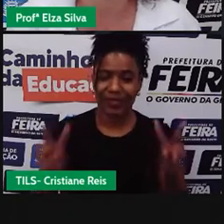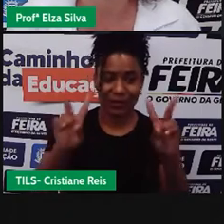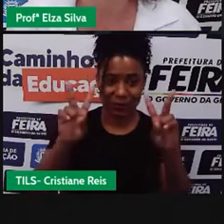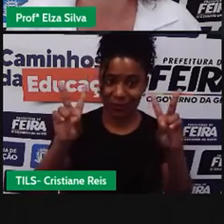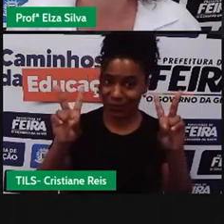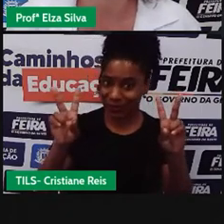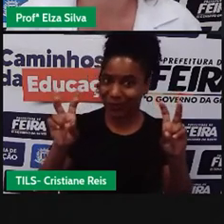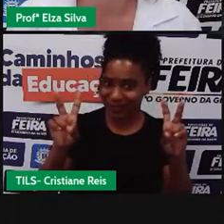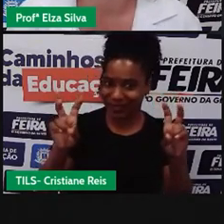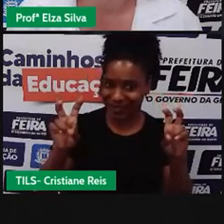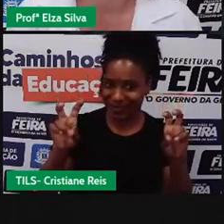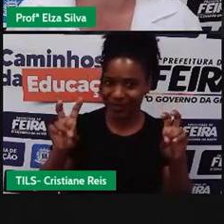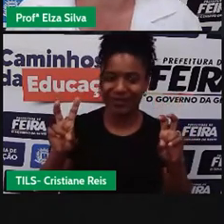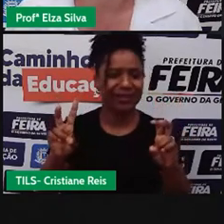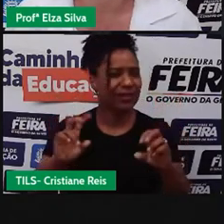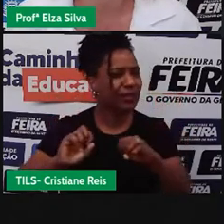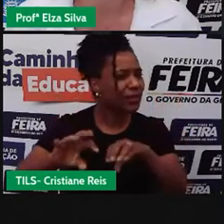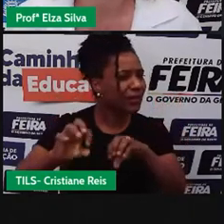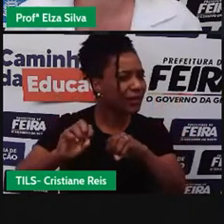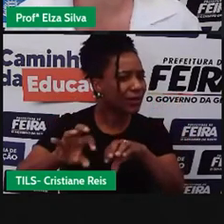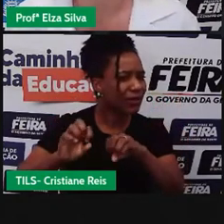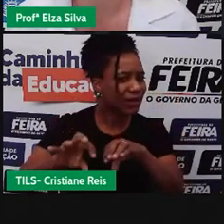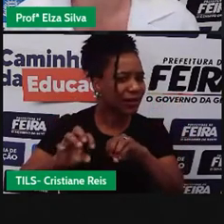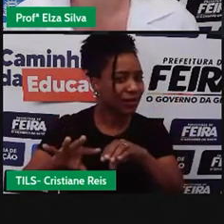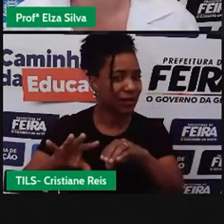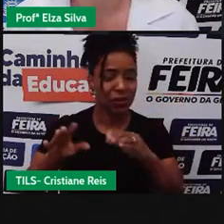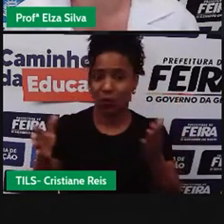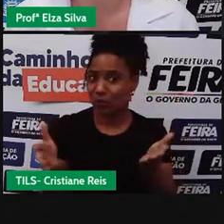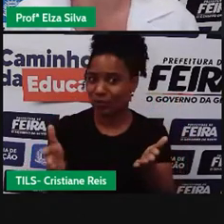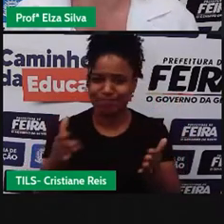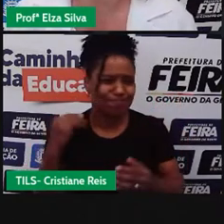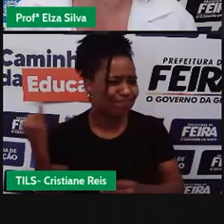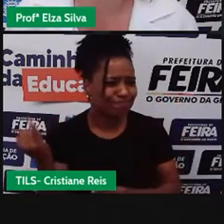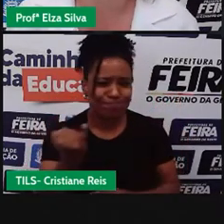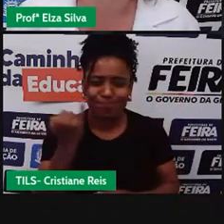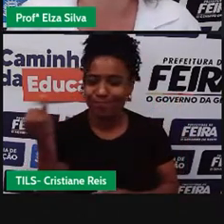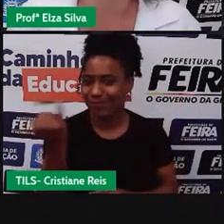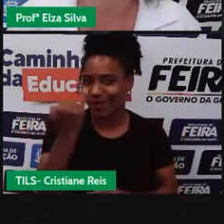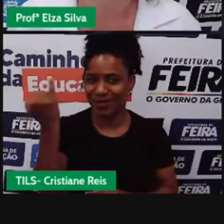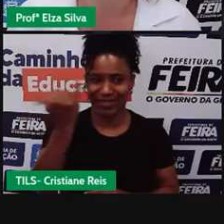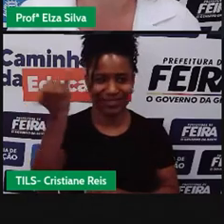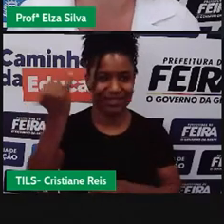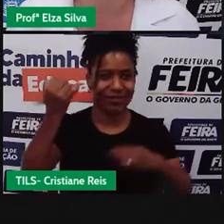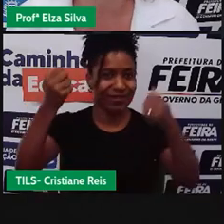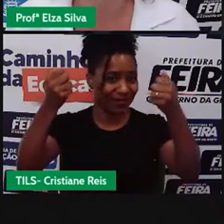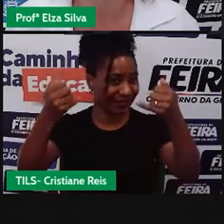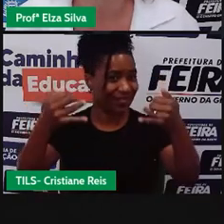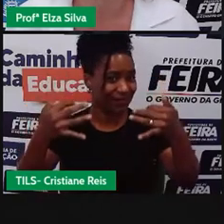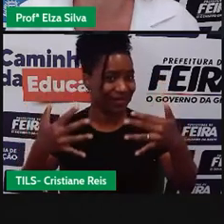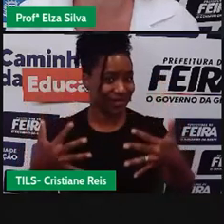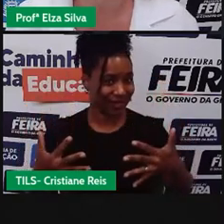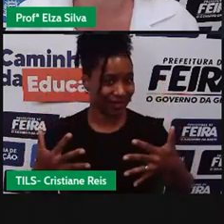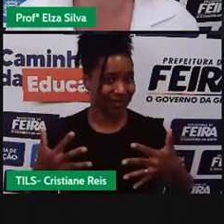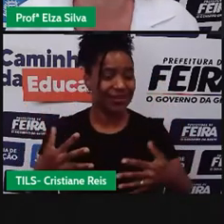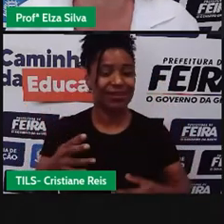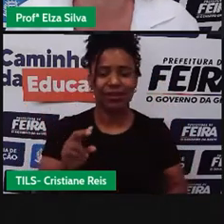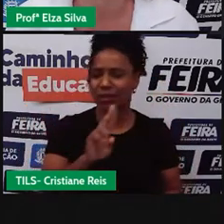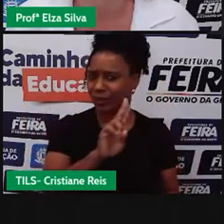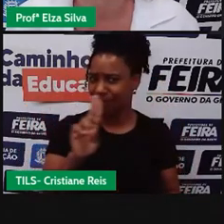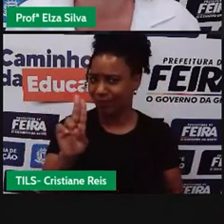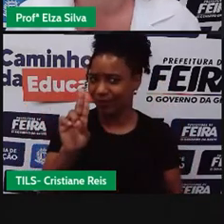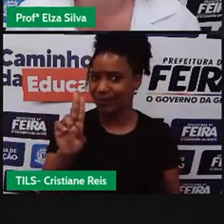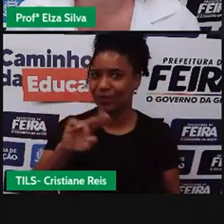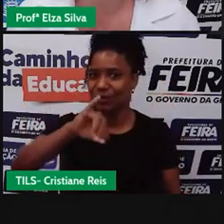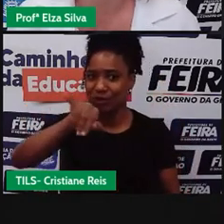aula de hoje é muito importante, porque nós vamos falar sobre jobs and